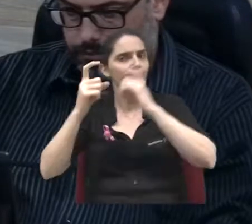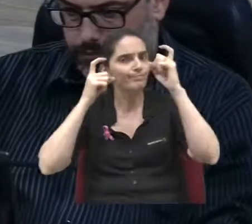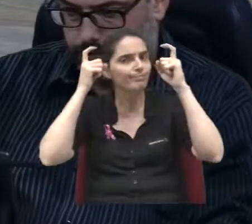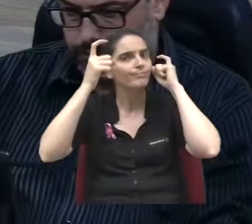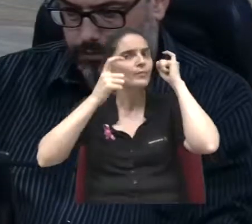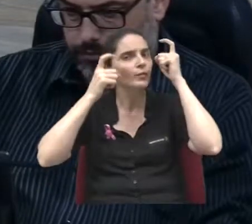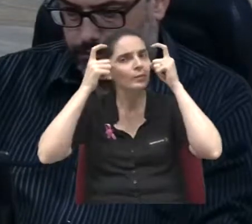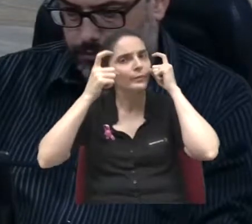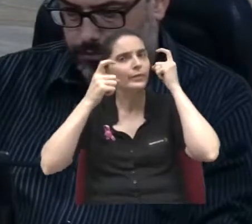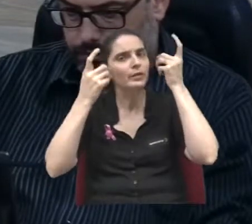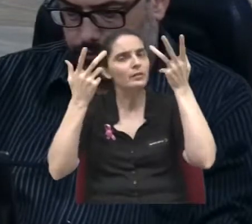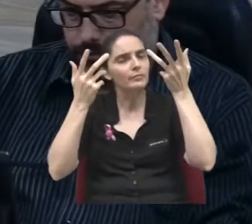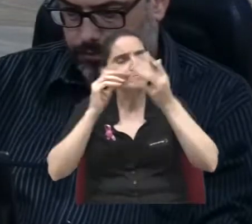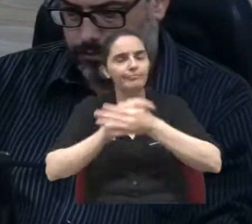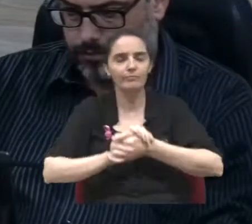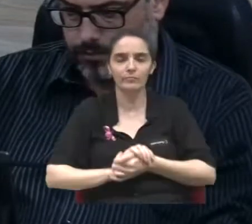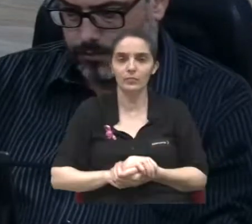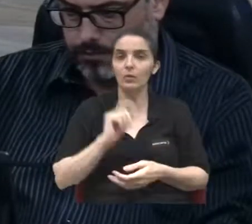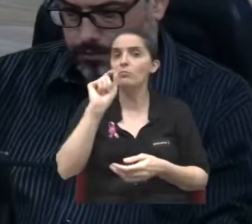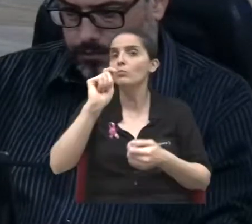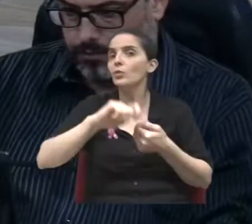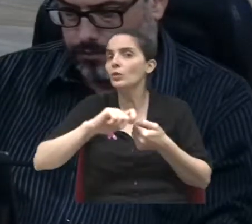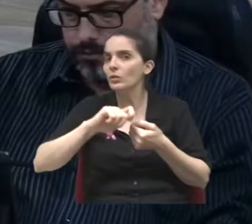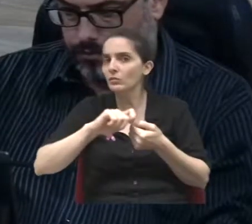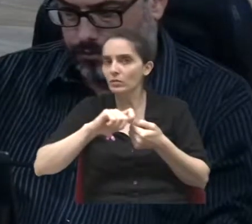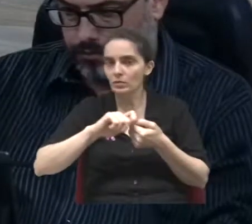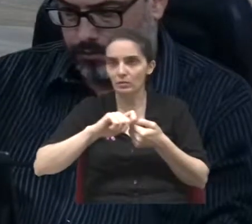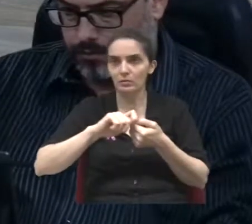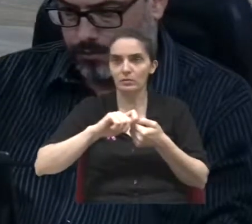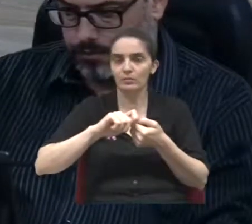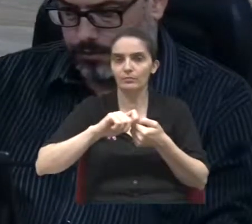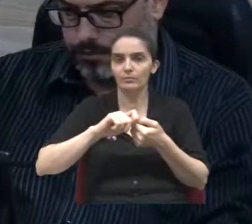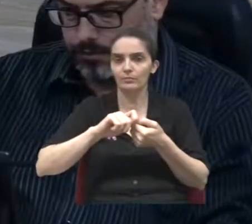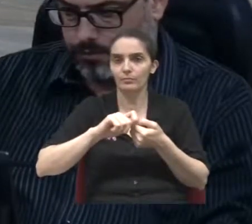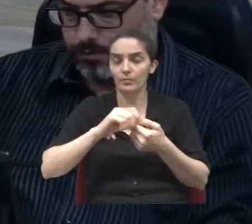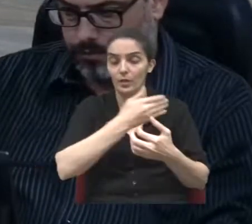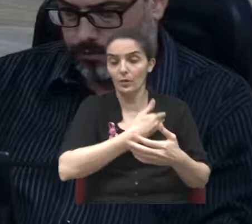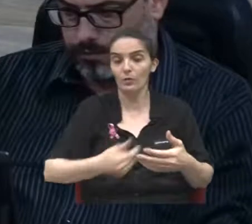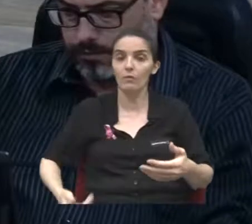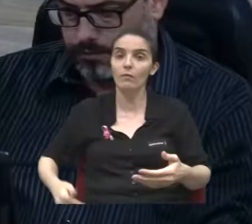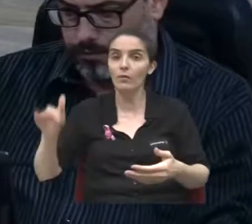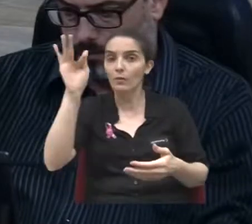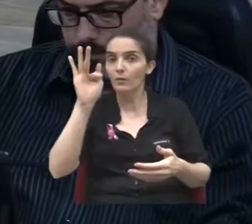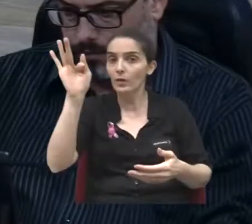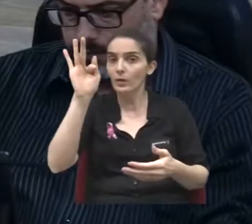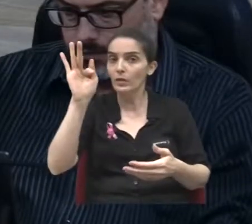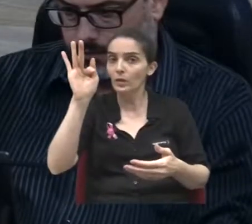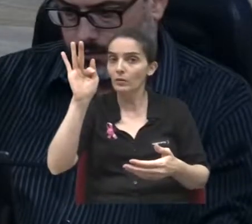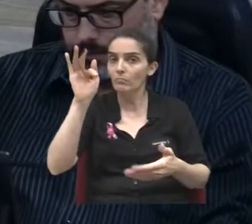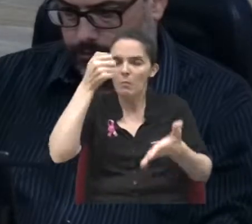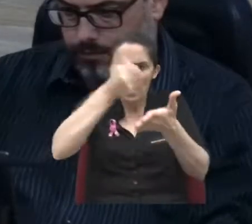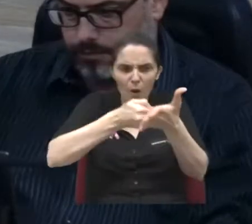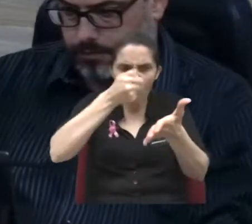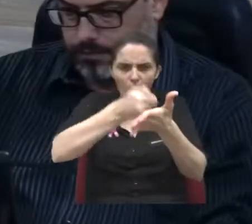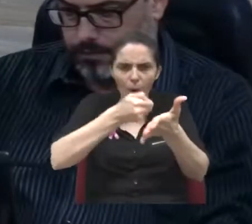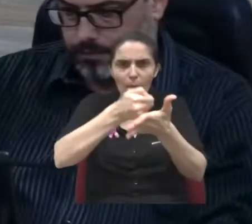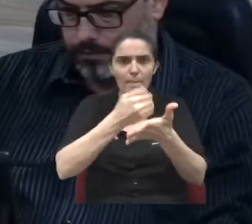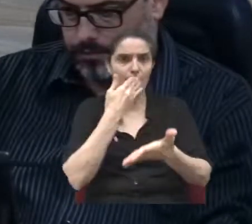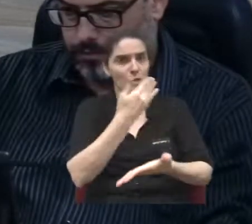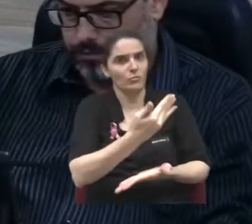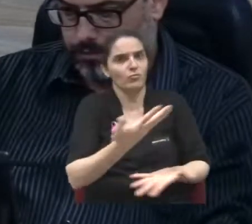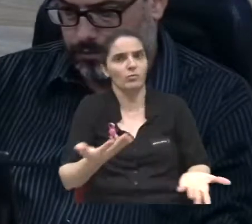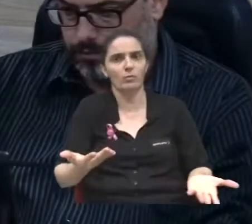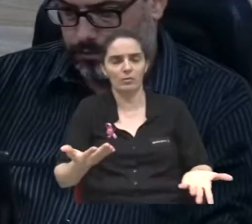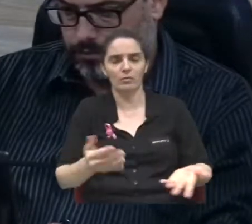E o que nós queremos fazer em cima disso? Cobrar o governo federal, vamos ver o que temos aqui, e também cobrar o